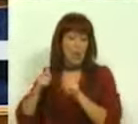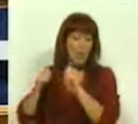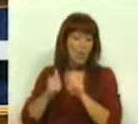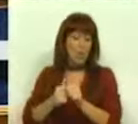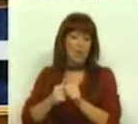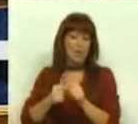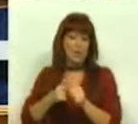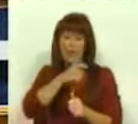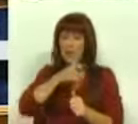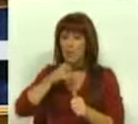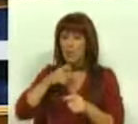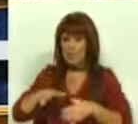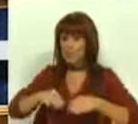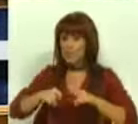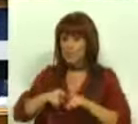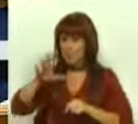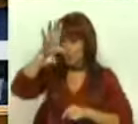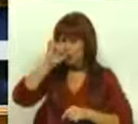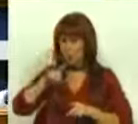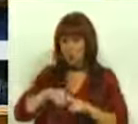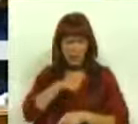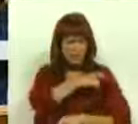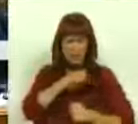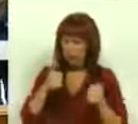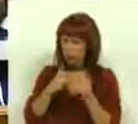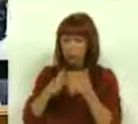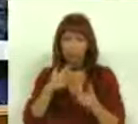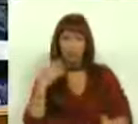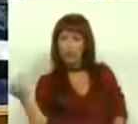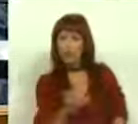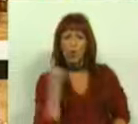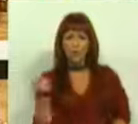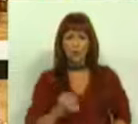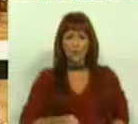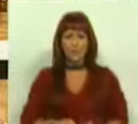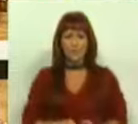cumprir compromissos assumidos pelo Estado em nome de todos.